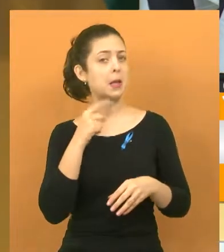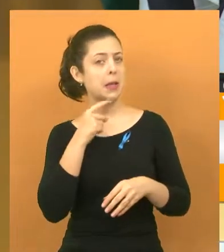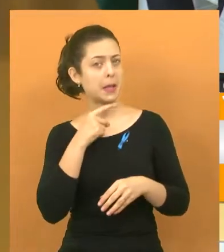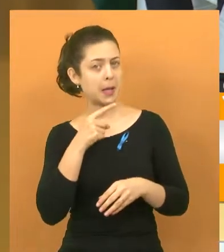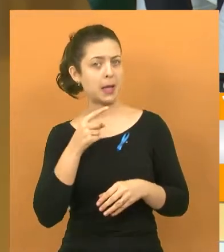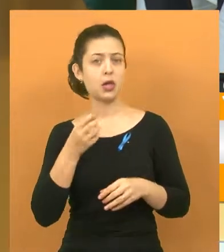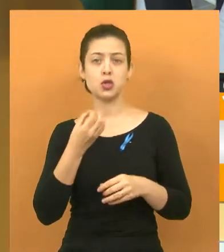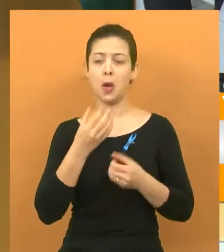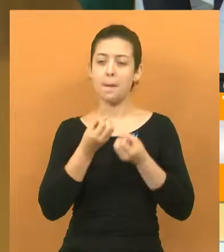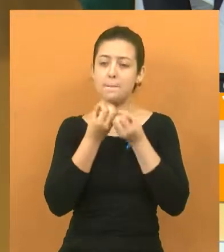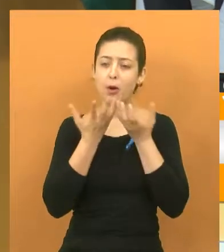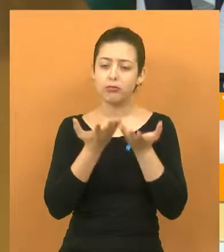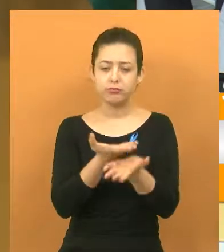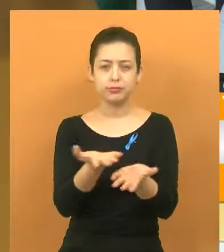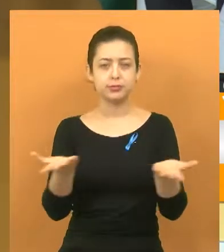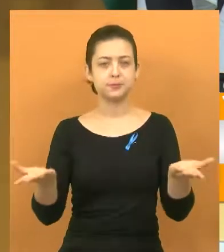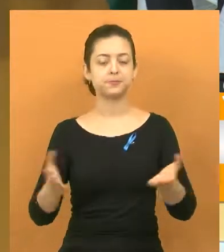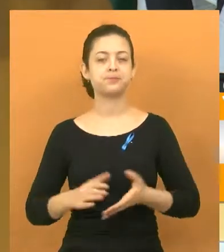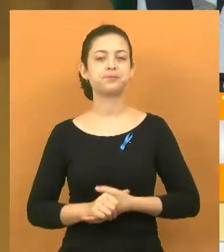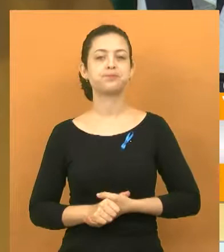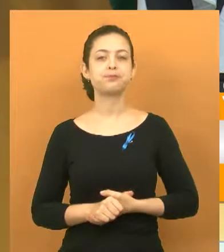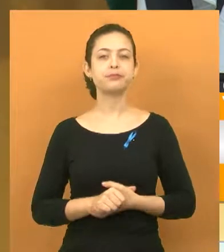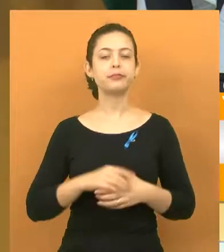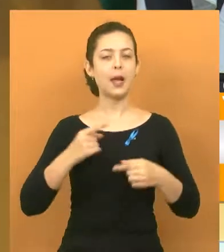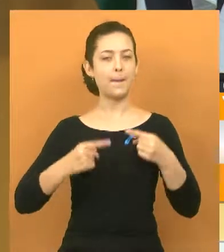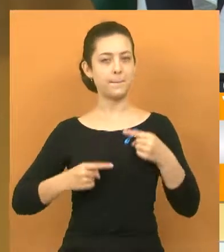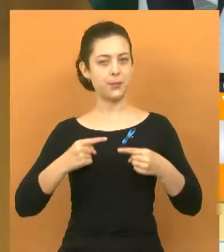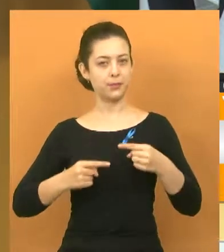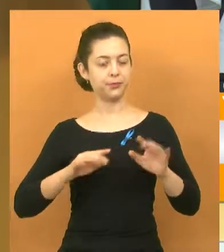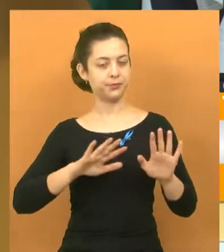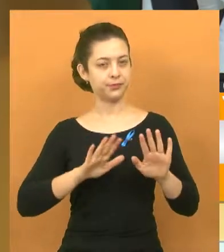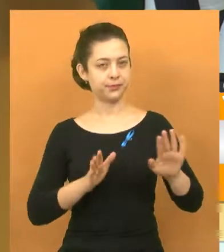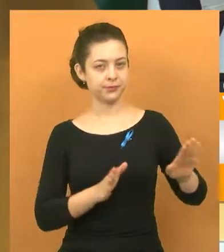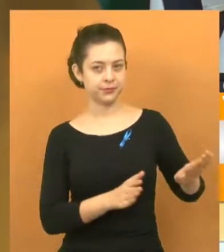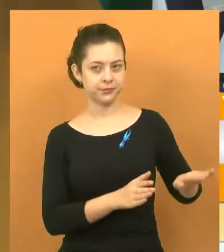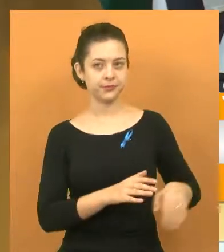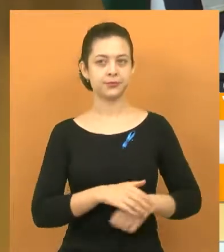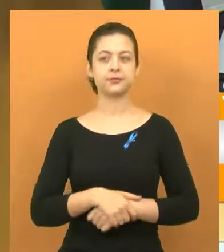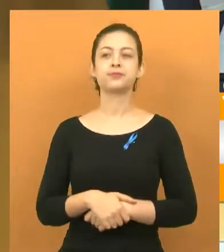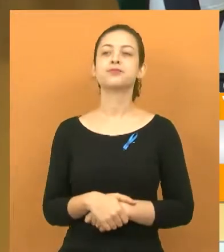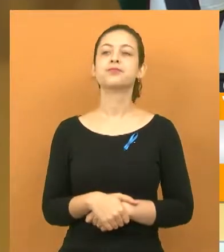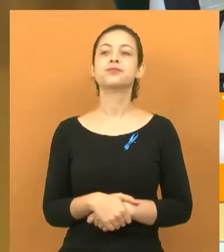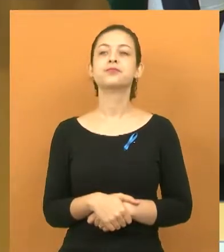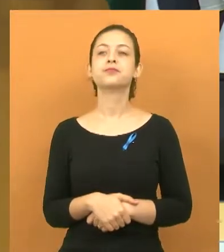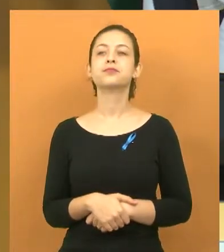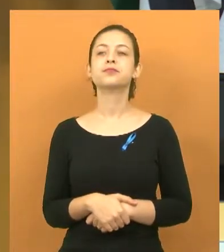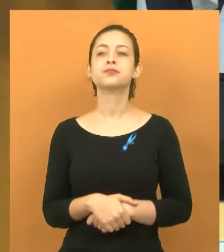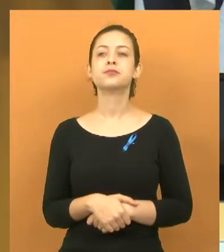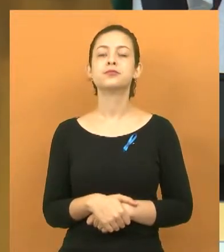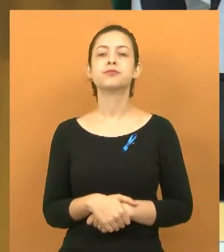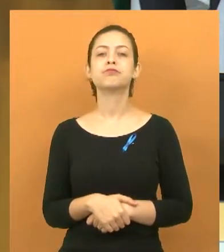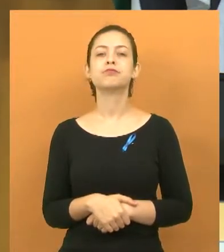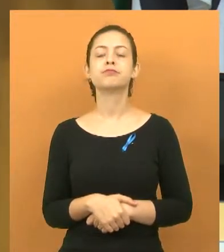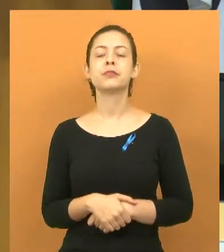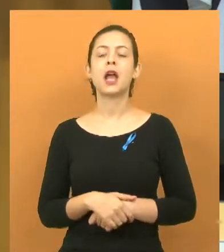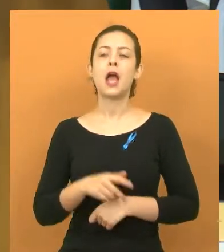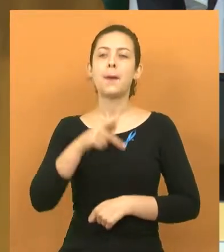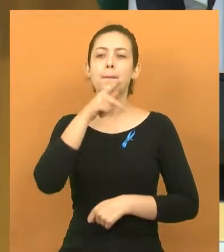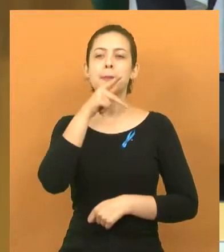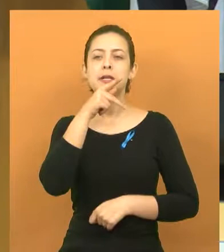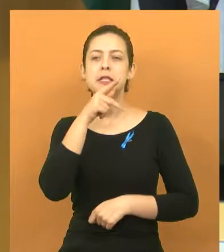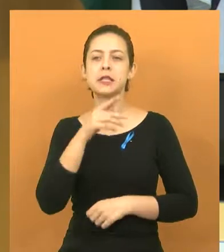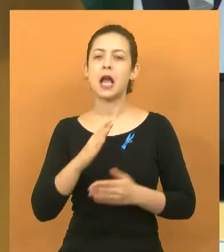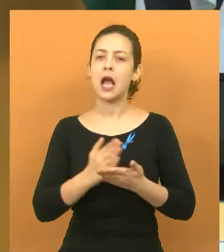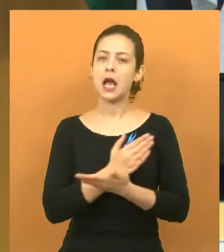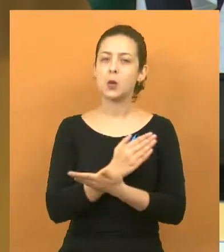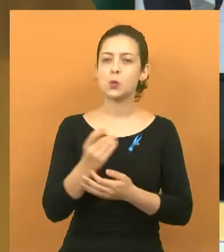benefícios para a sociedade. Mas agora eu quero falar um pouquinho mais de política, né, partidária. A gente diz o seguinte, né? Tem coisas